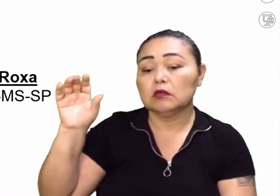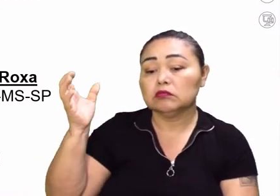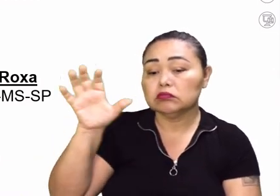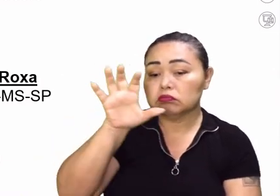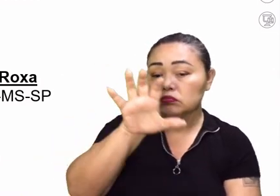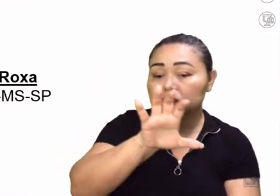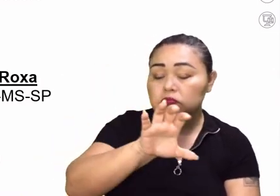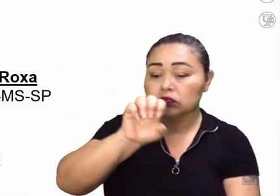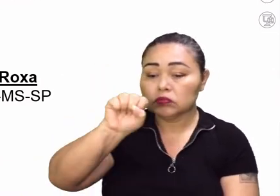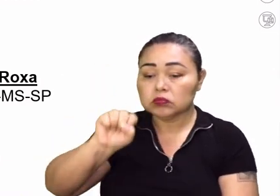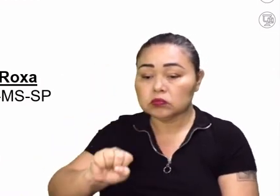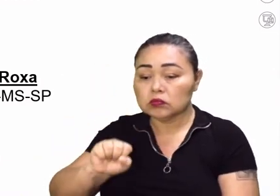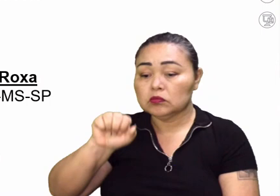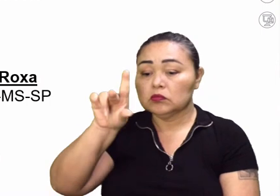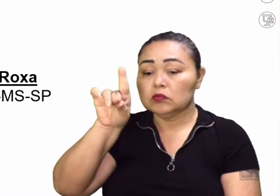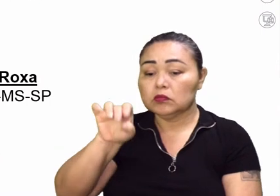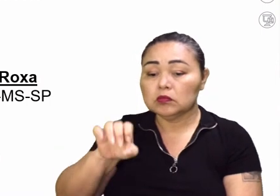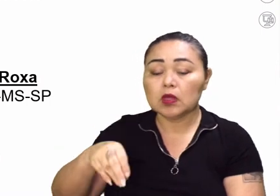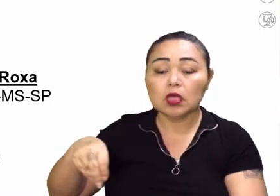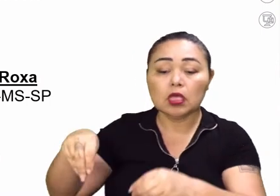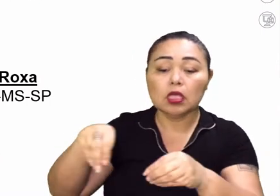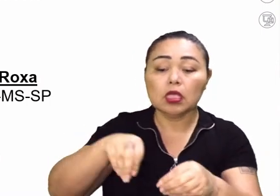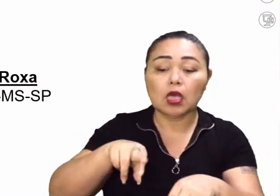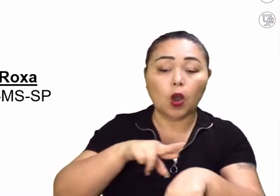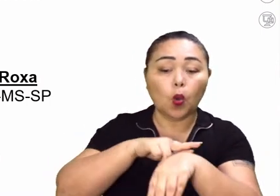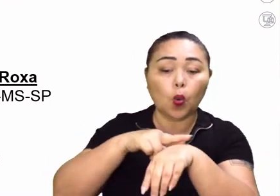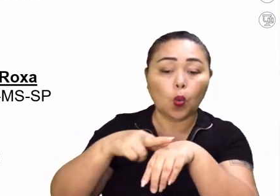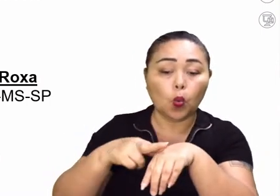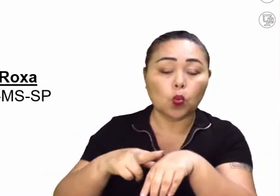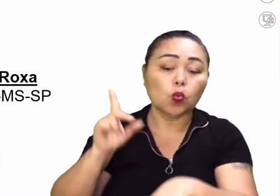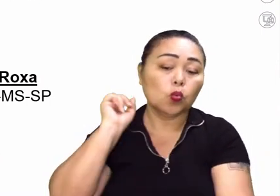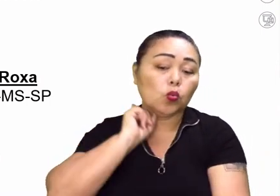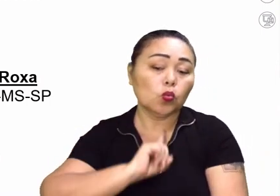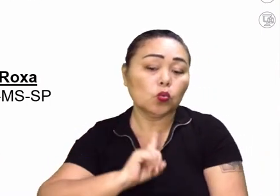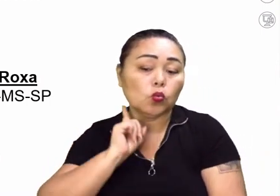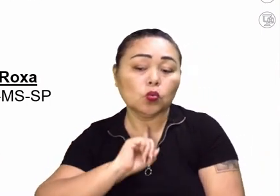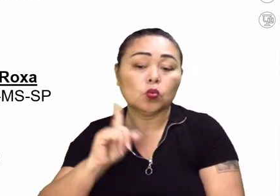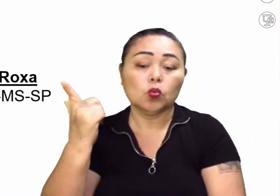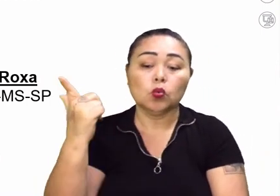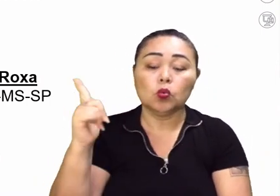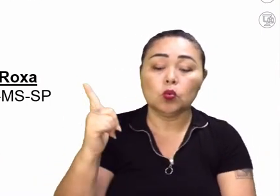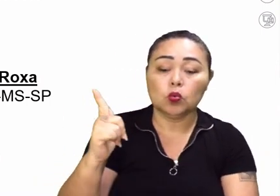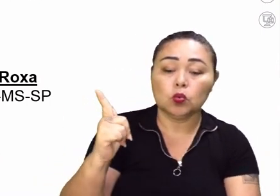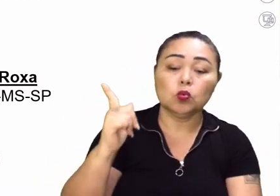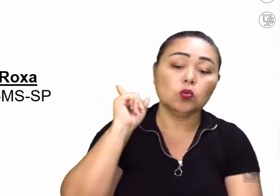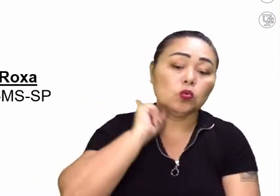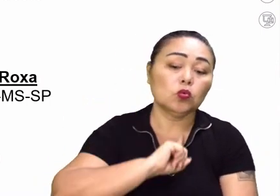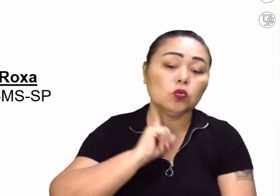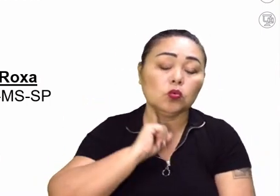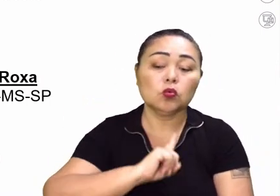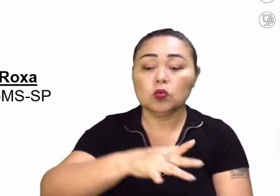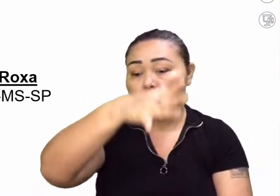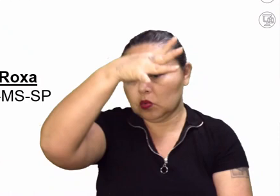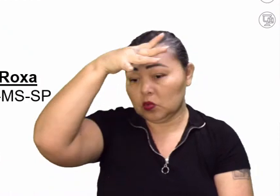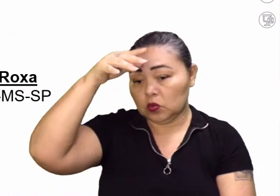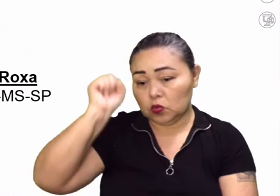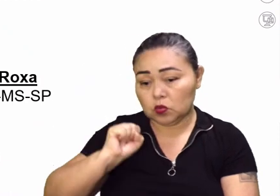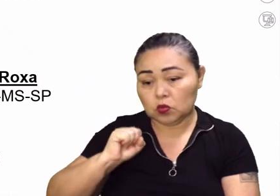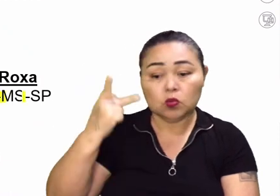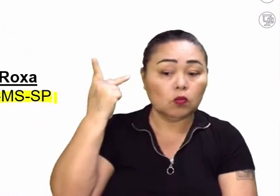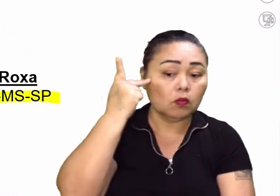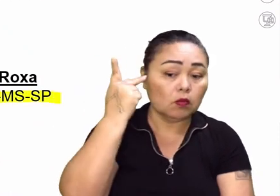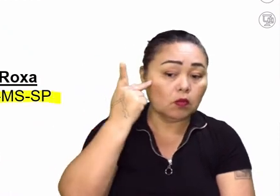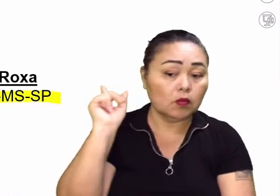Brasil e Terra Roxa em Goiânia Minas Gerais sociais né Minas Gerais Mato Grosso do Sul